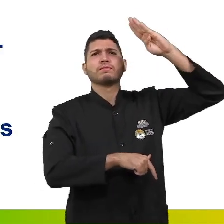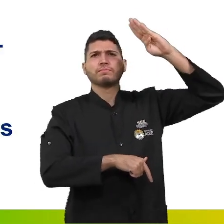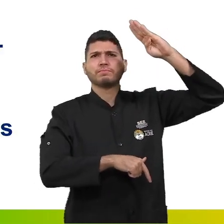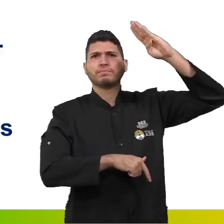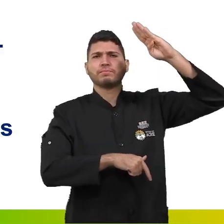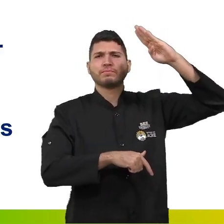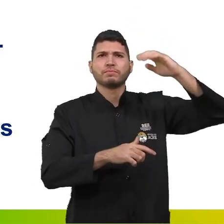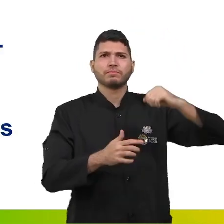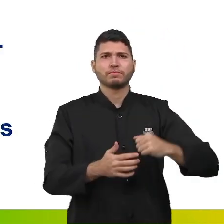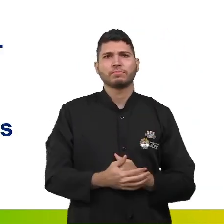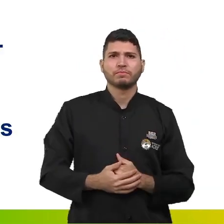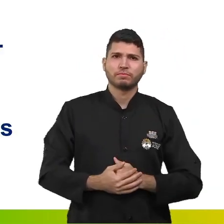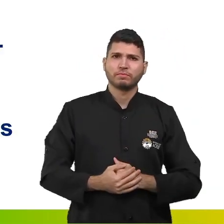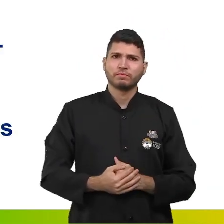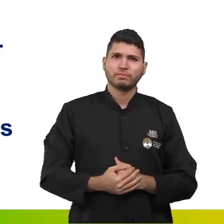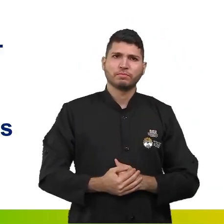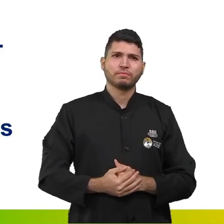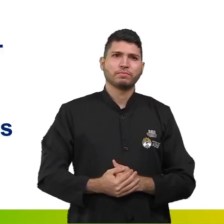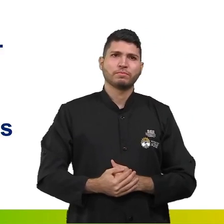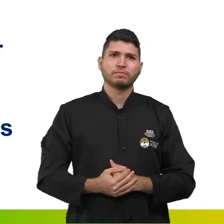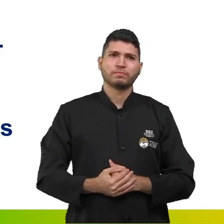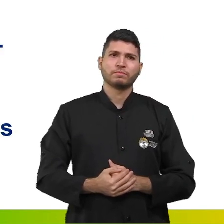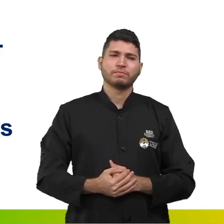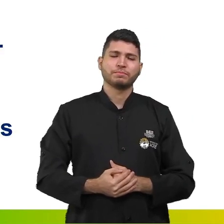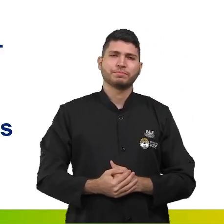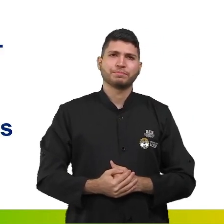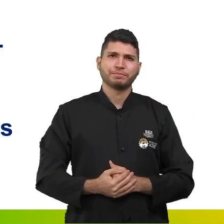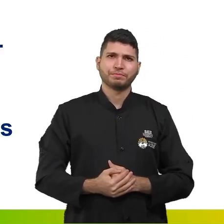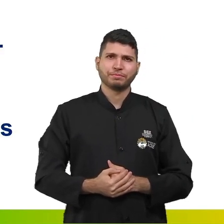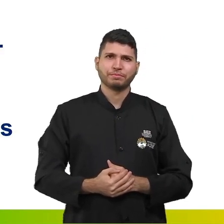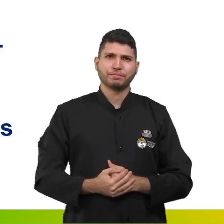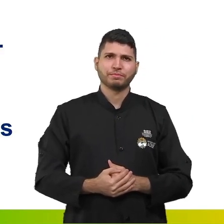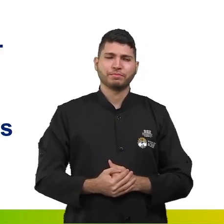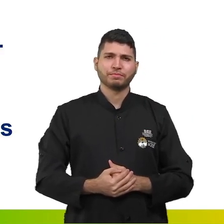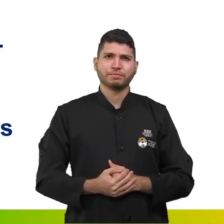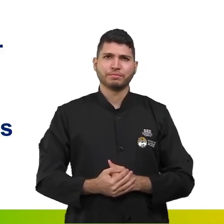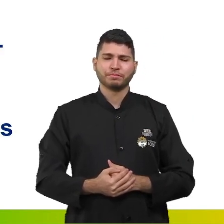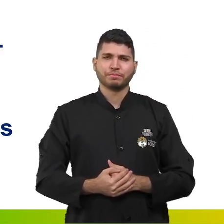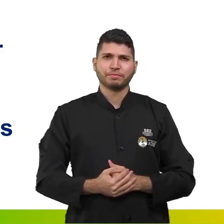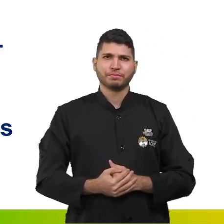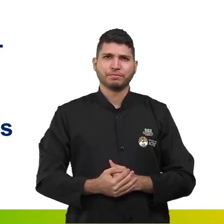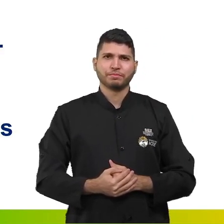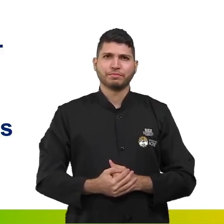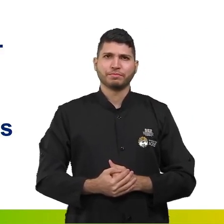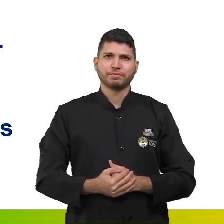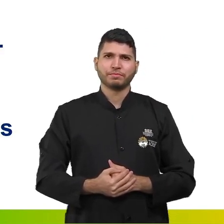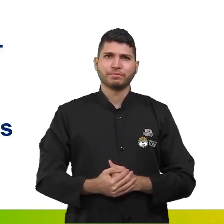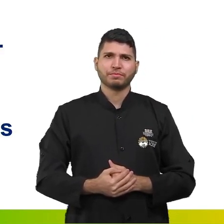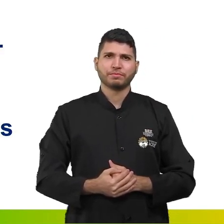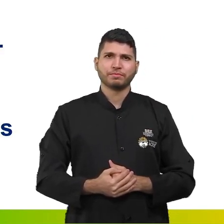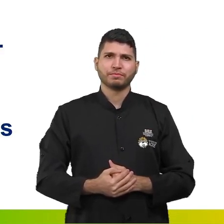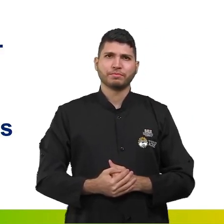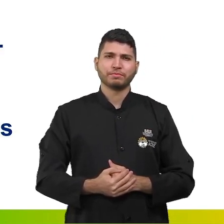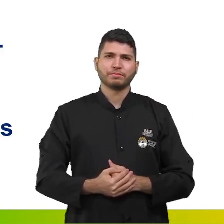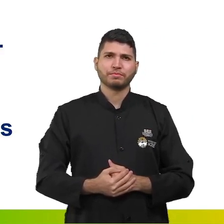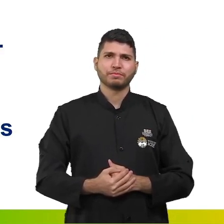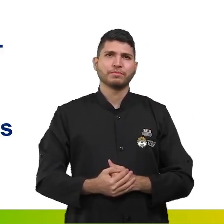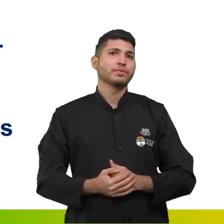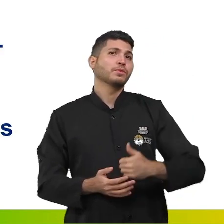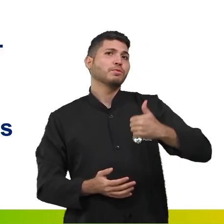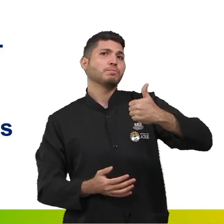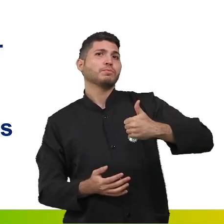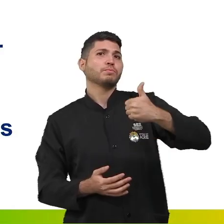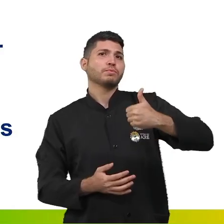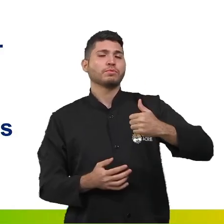principalmente no primeiro grande item econômico da colônia Brasil. Qual é esse primeiro grande